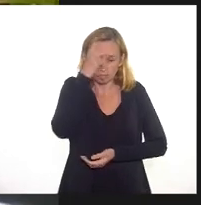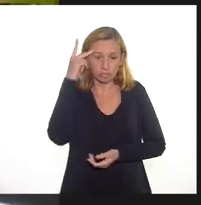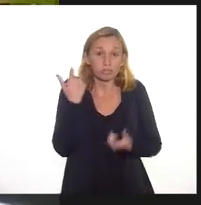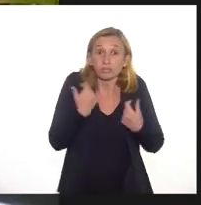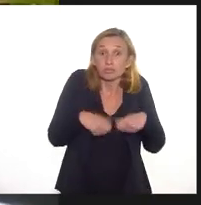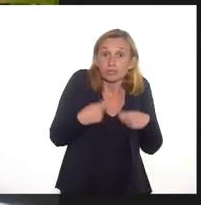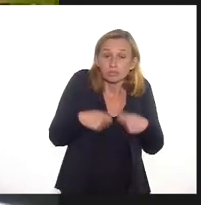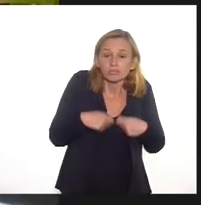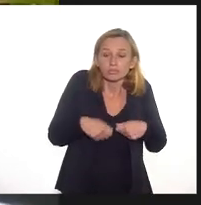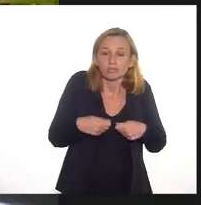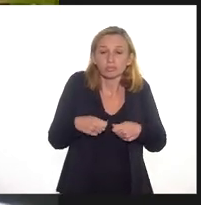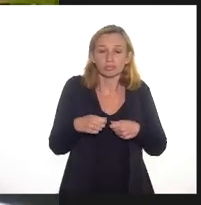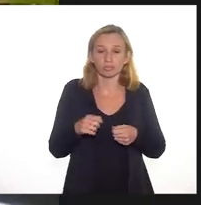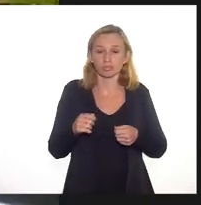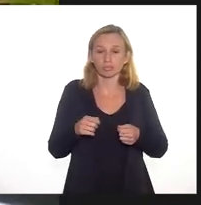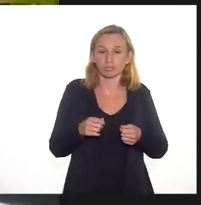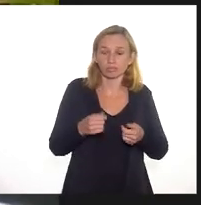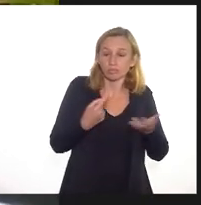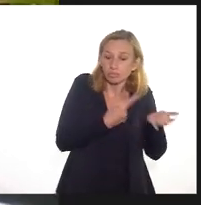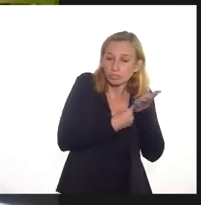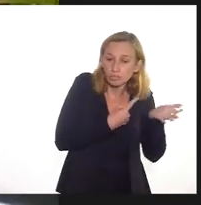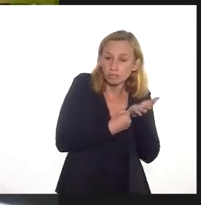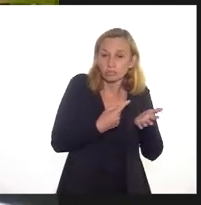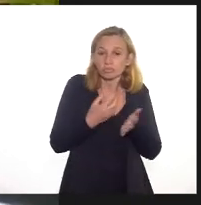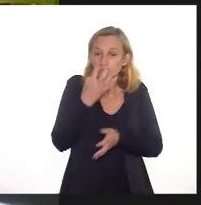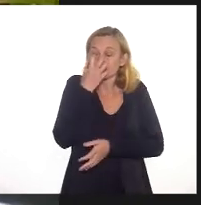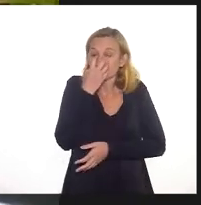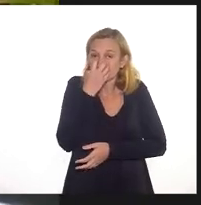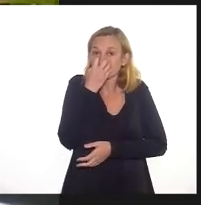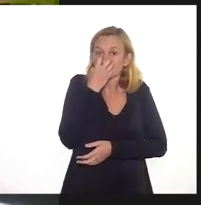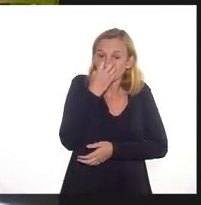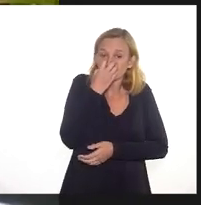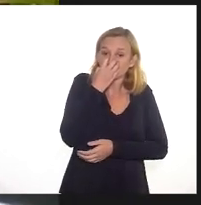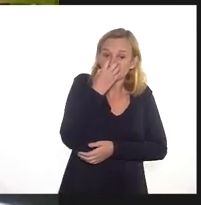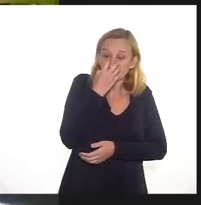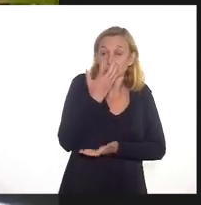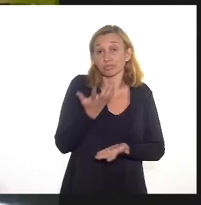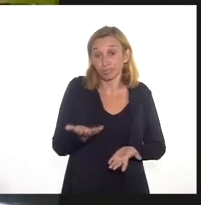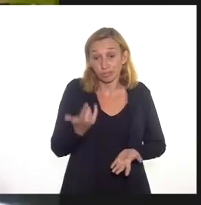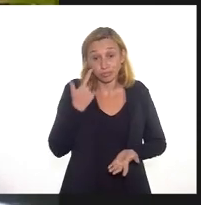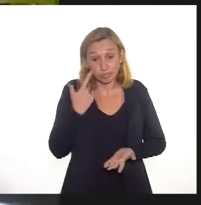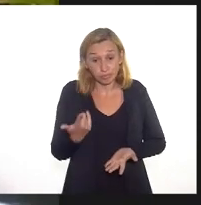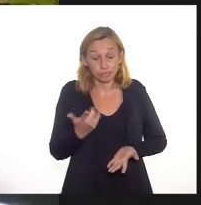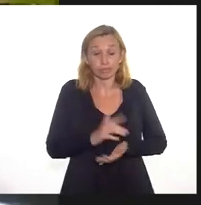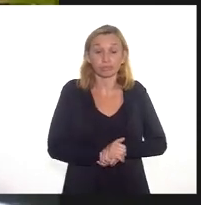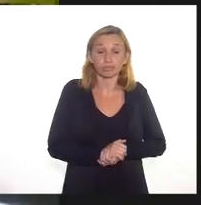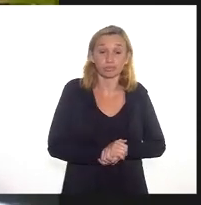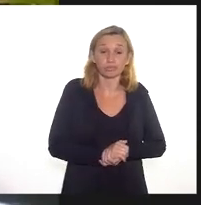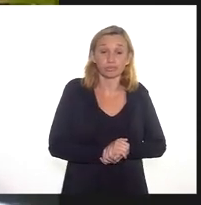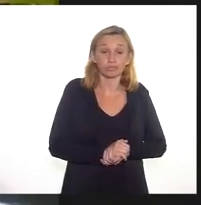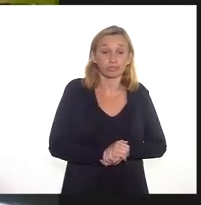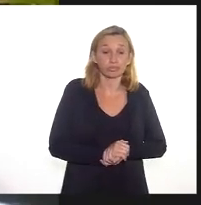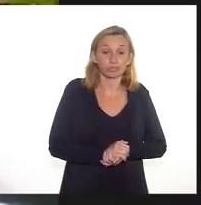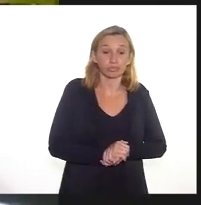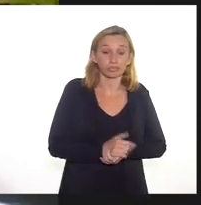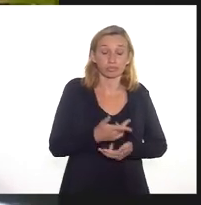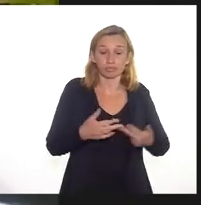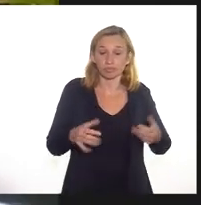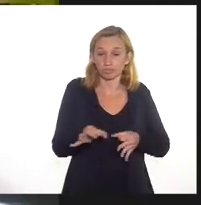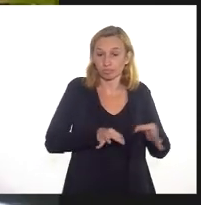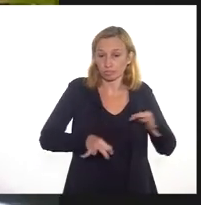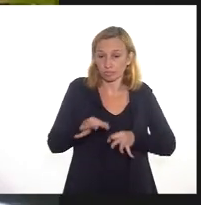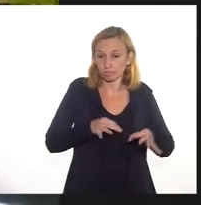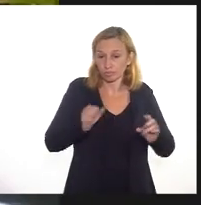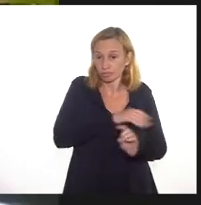precisando de atendimento, precisando de respiradores, e a gente ter uma série de